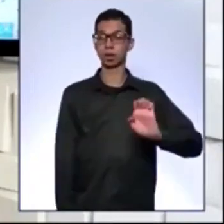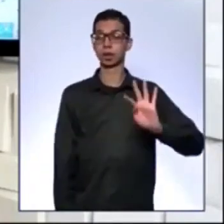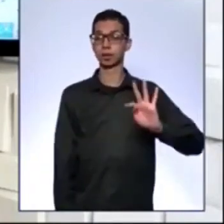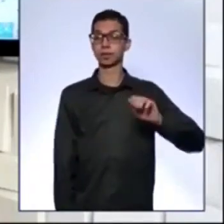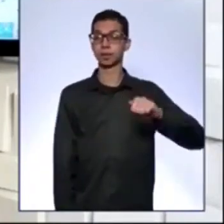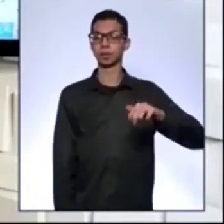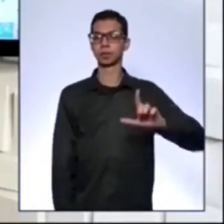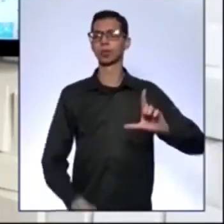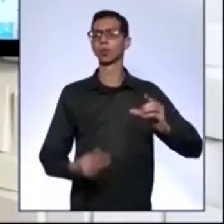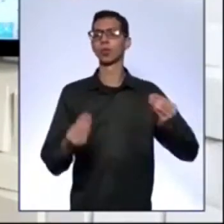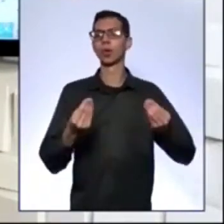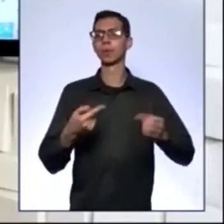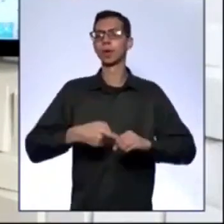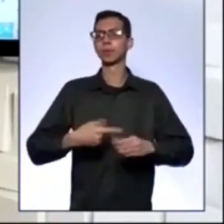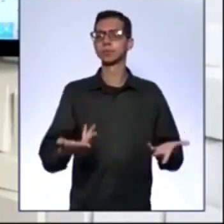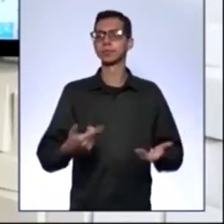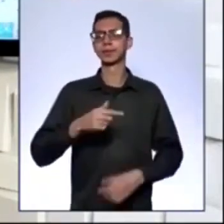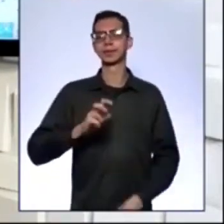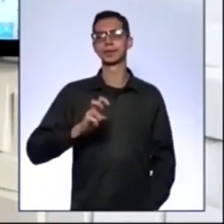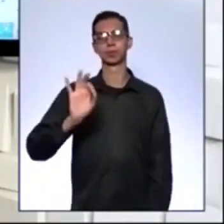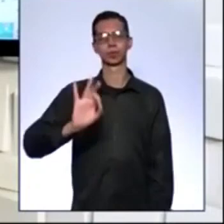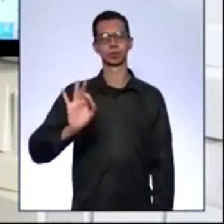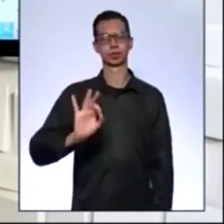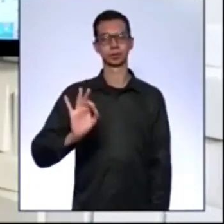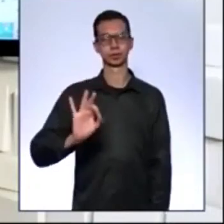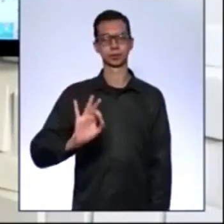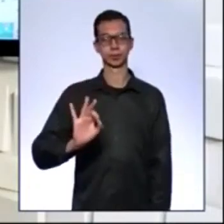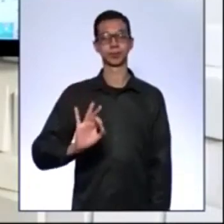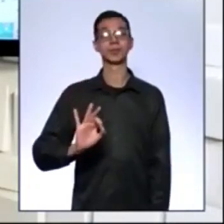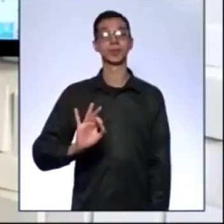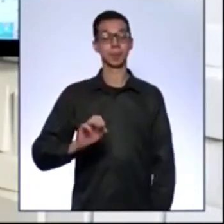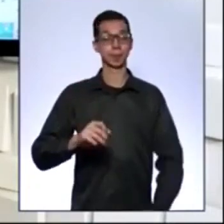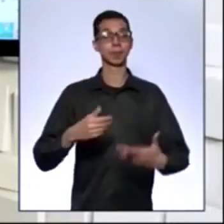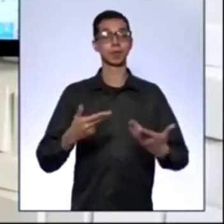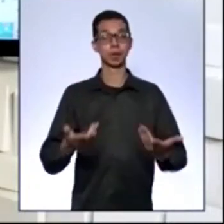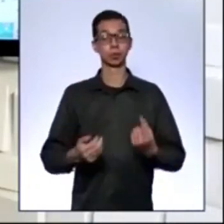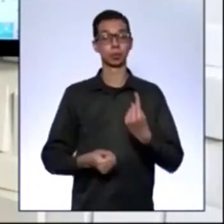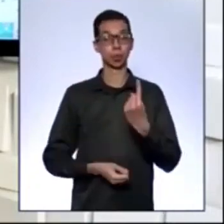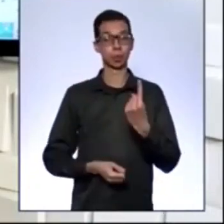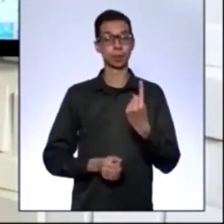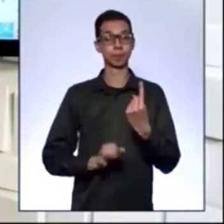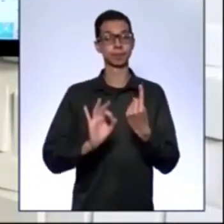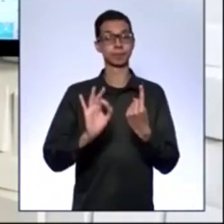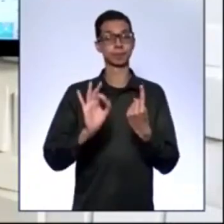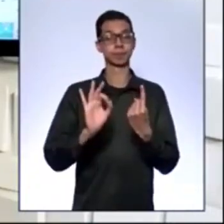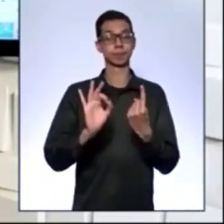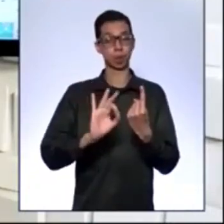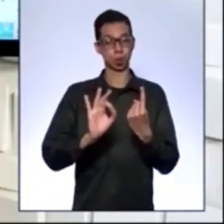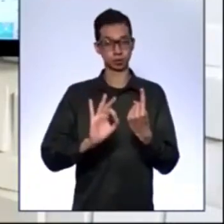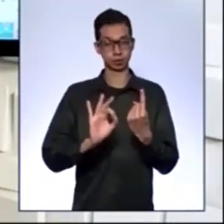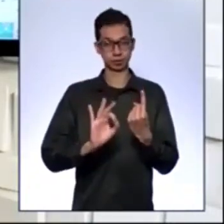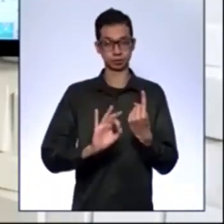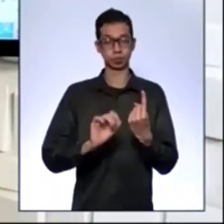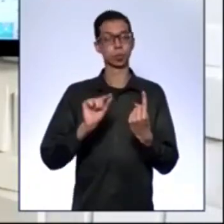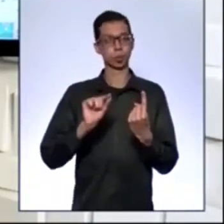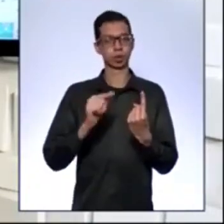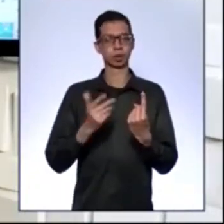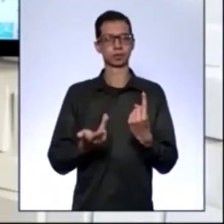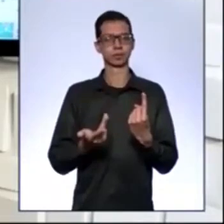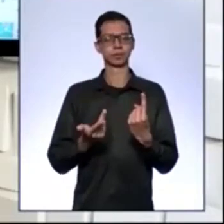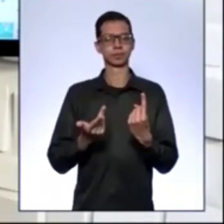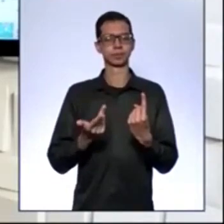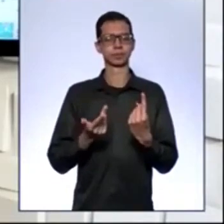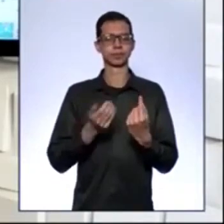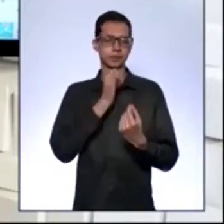gasolina fica 75 por cento então uma porcentagem de um total